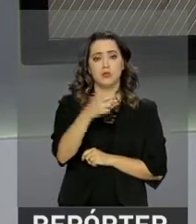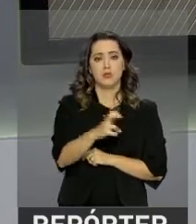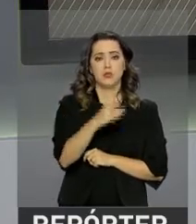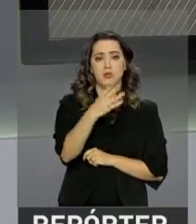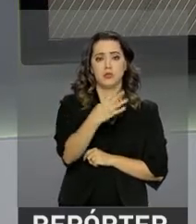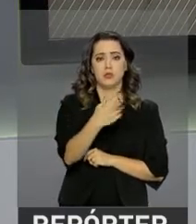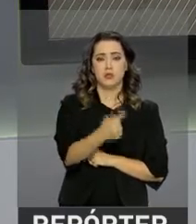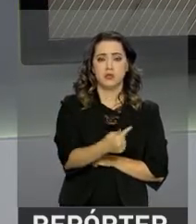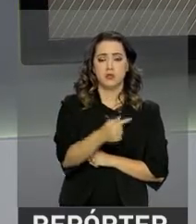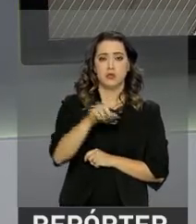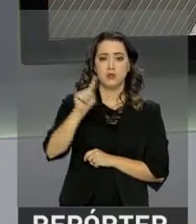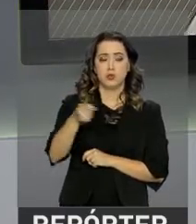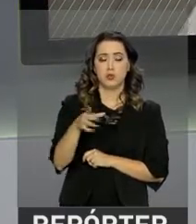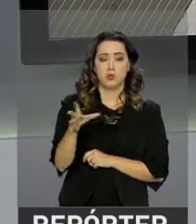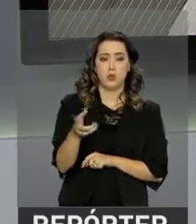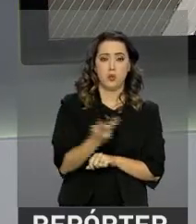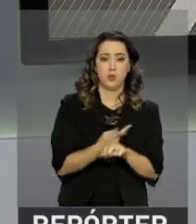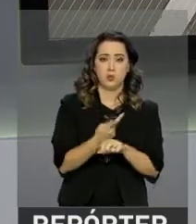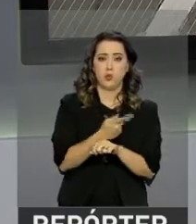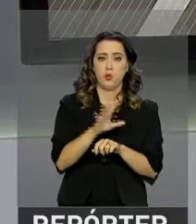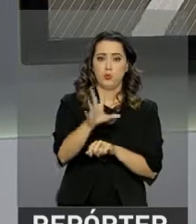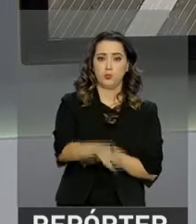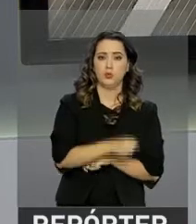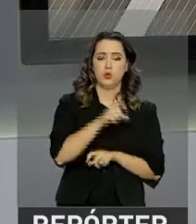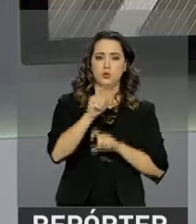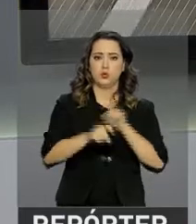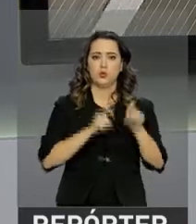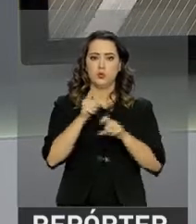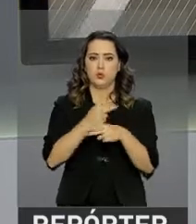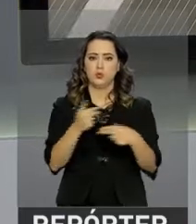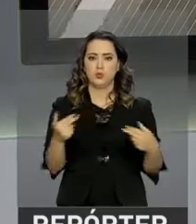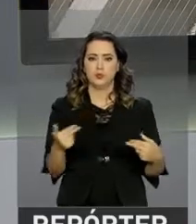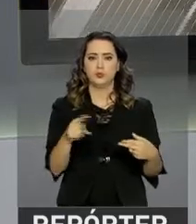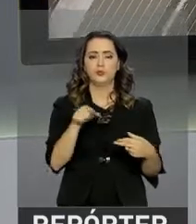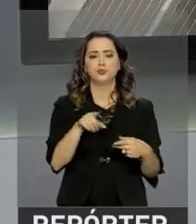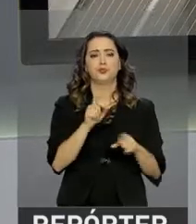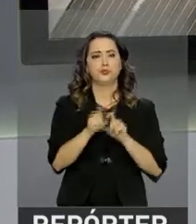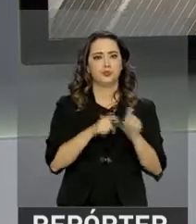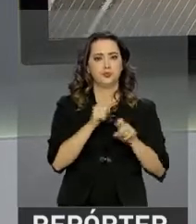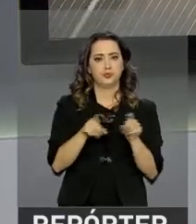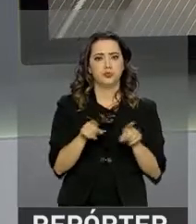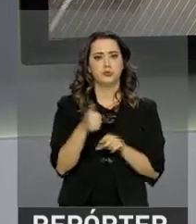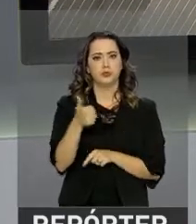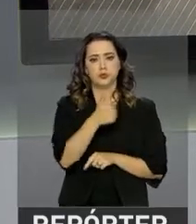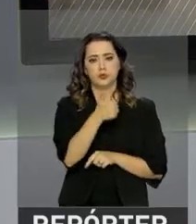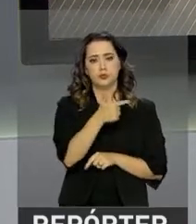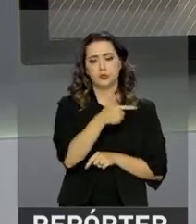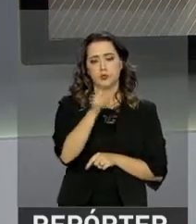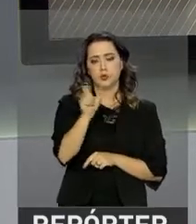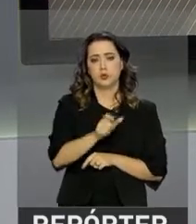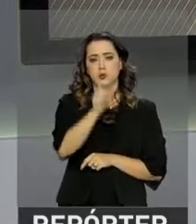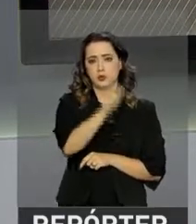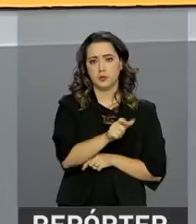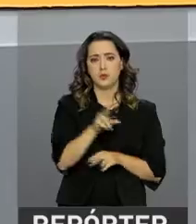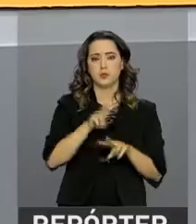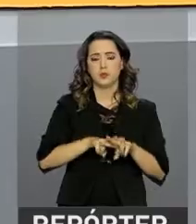157 mandados de busca e apreensão de computadores e arquivos digitais. 112 pessoas foram